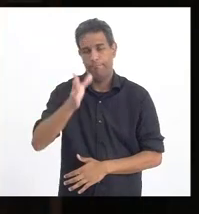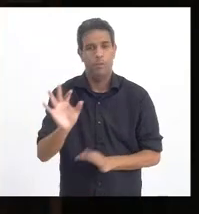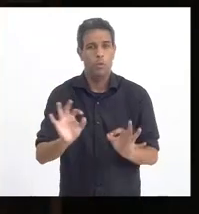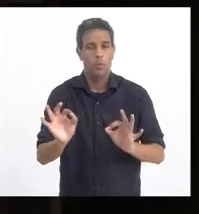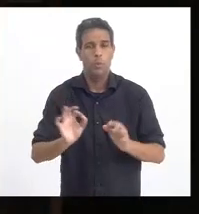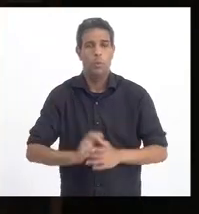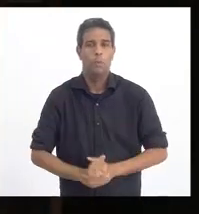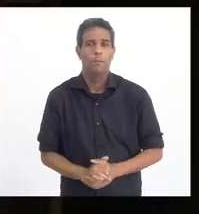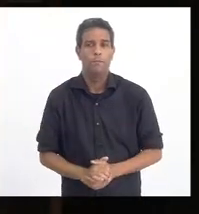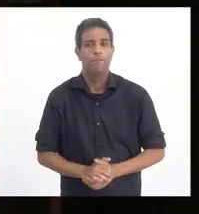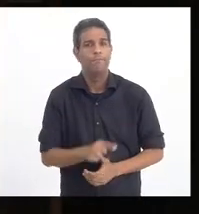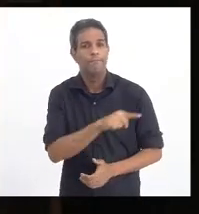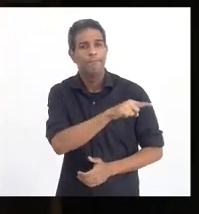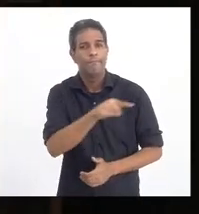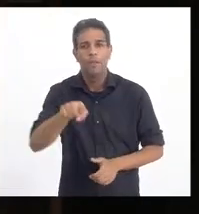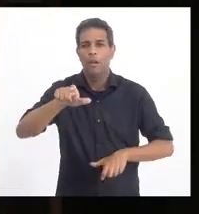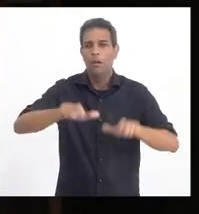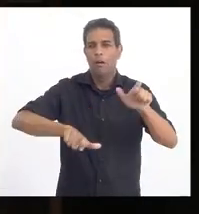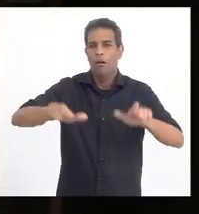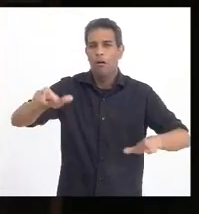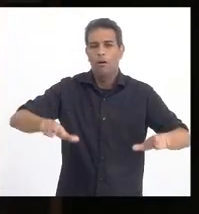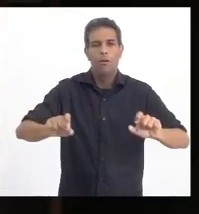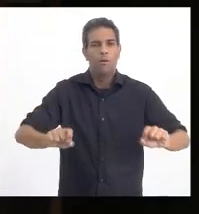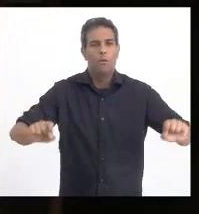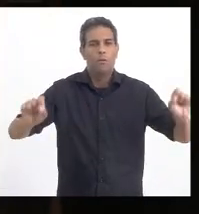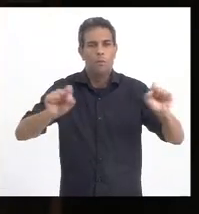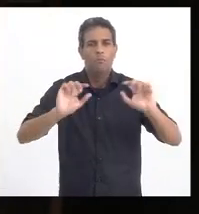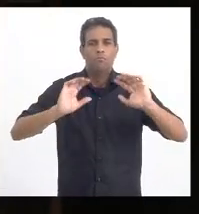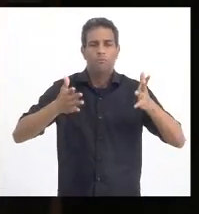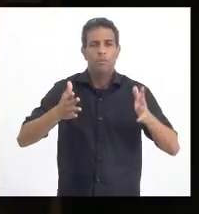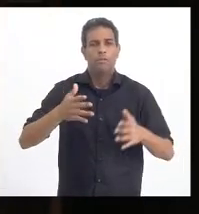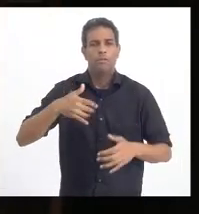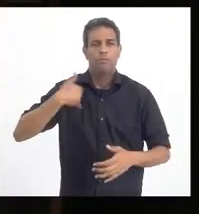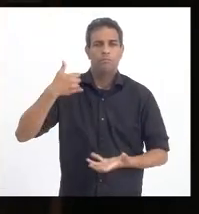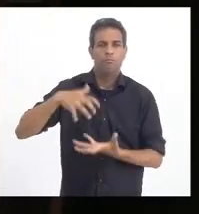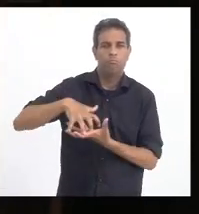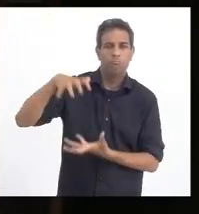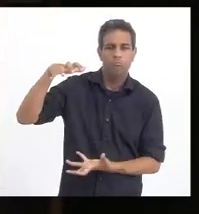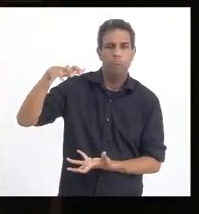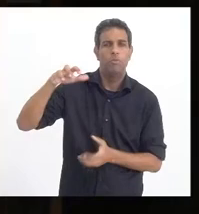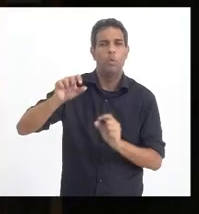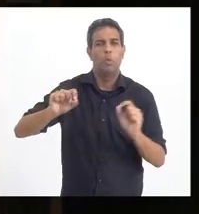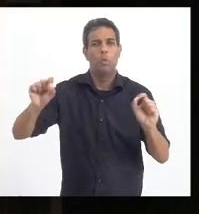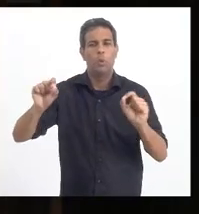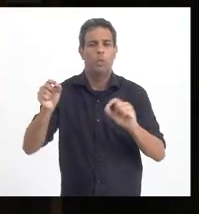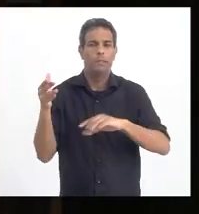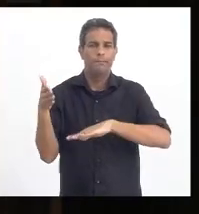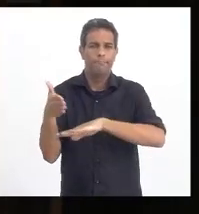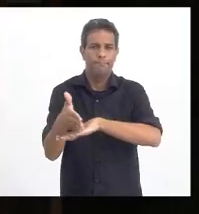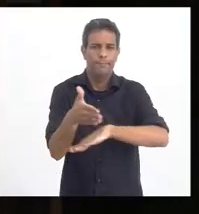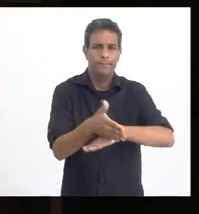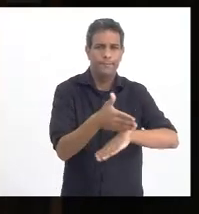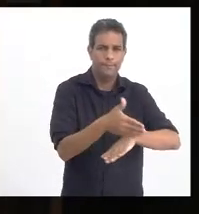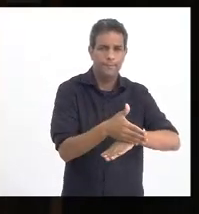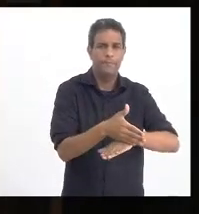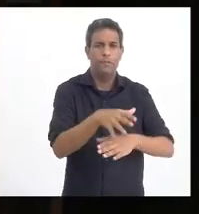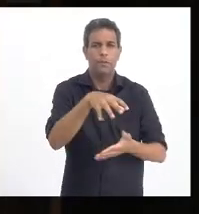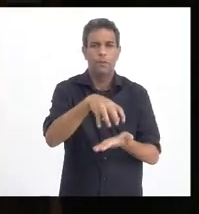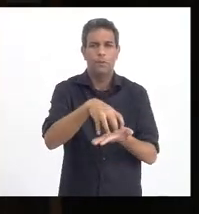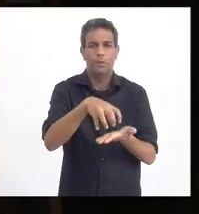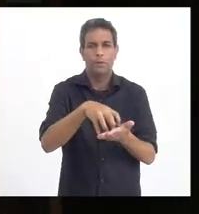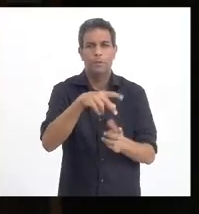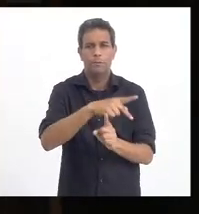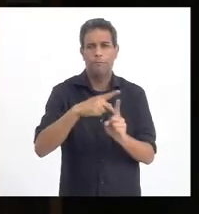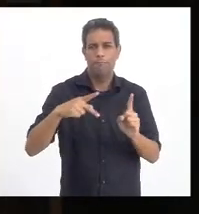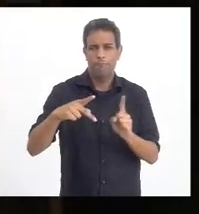pensionistas essas pensionistas Essas são as Realmente são senhoras bem idosas elas tem que ir no setor